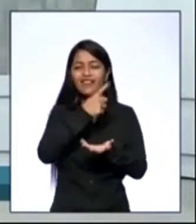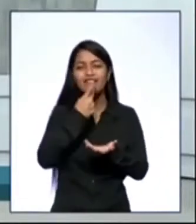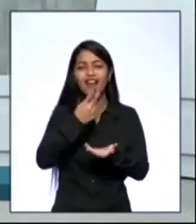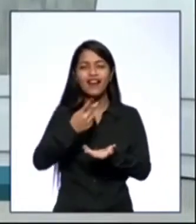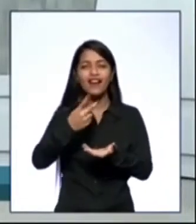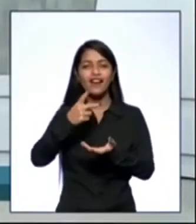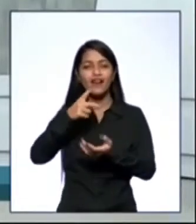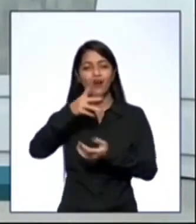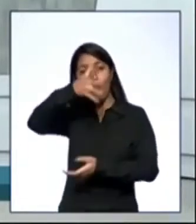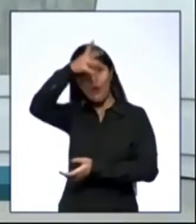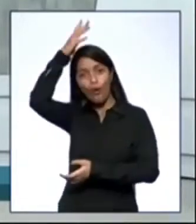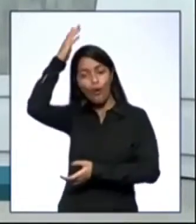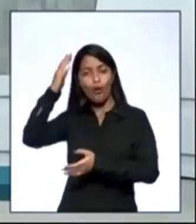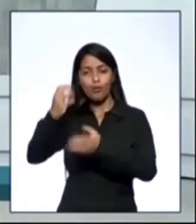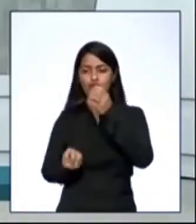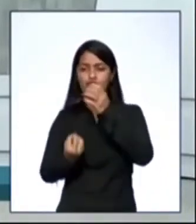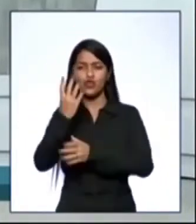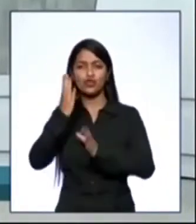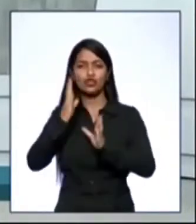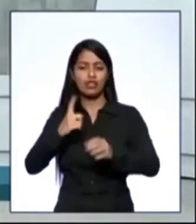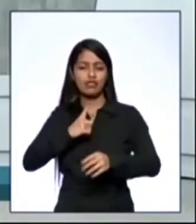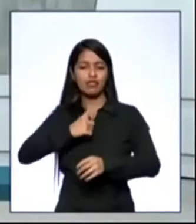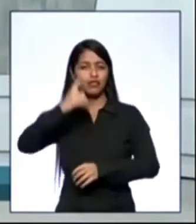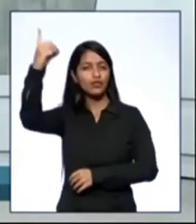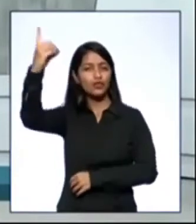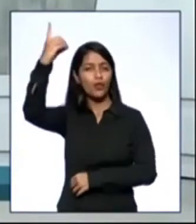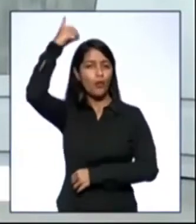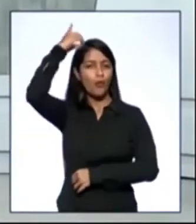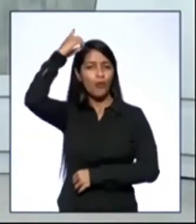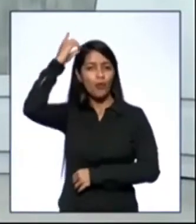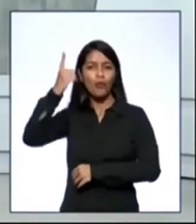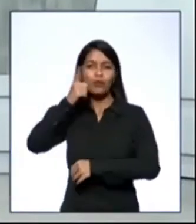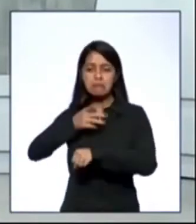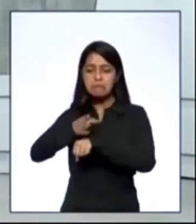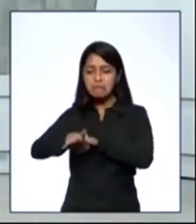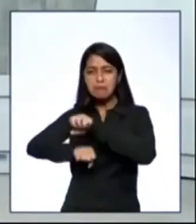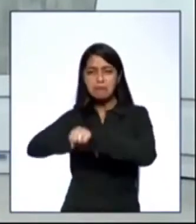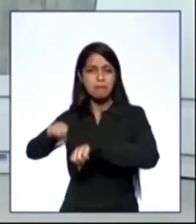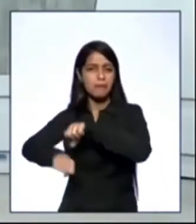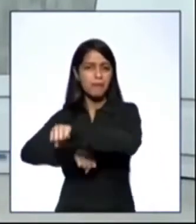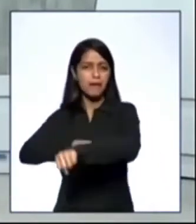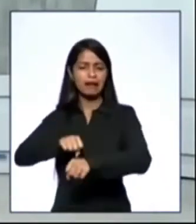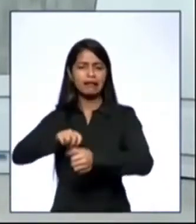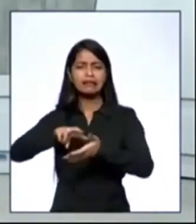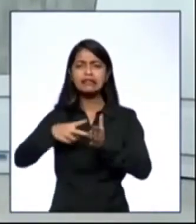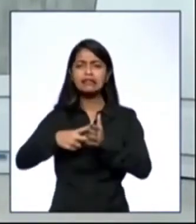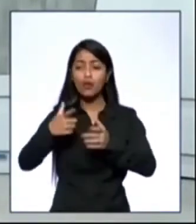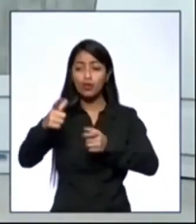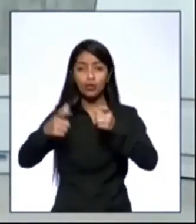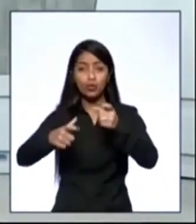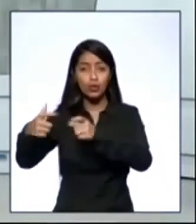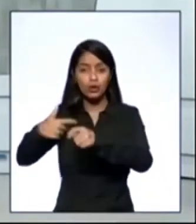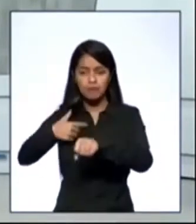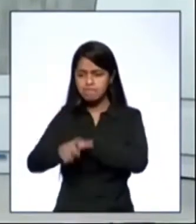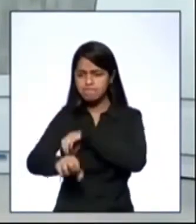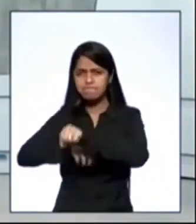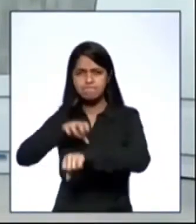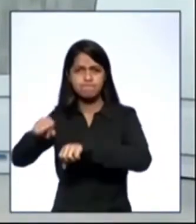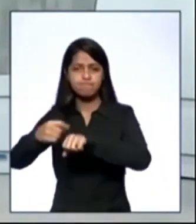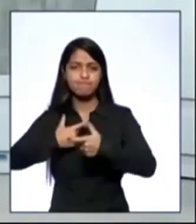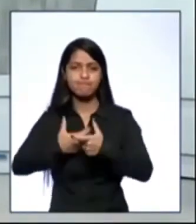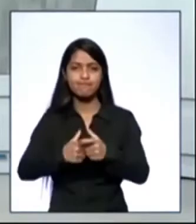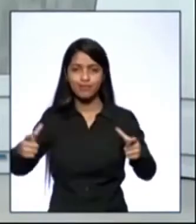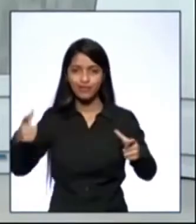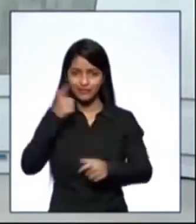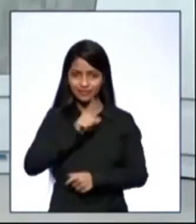para expansão. Essa expansão territorial a gente chama de imperialismo, né? Quando eu vou dominando outros lugares e vou crescendo. Dá uma olhada aqui comigo.